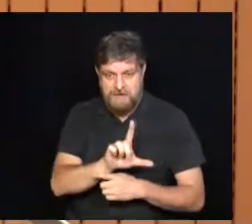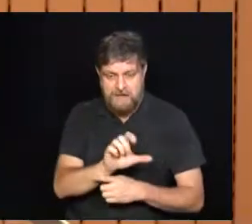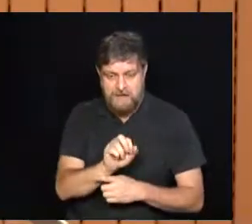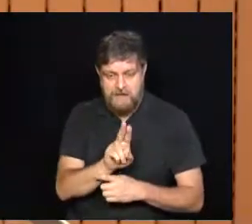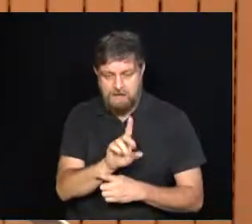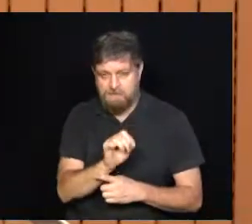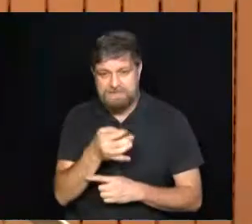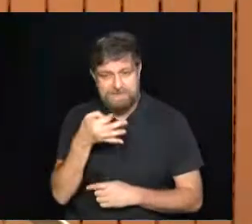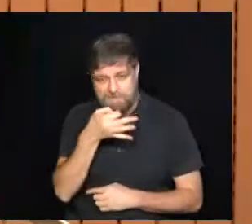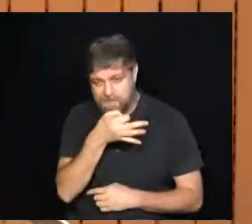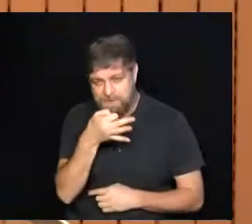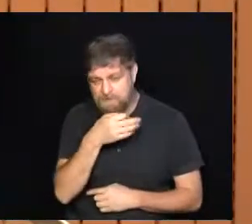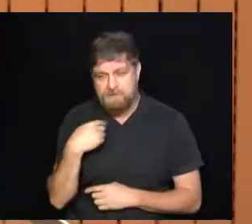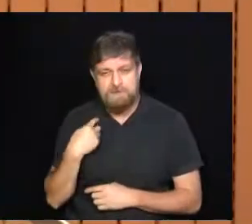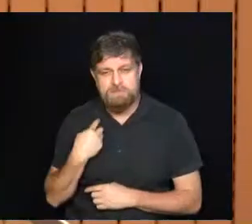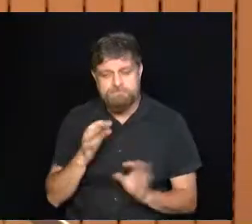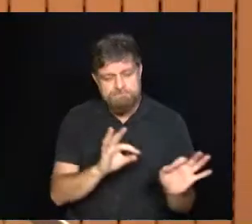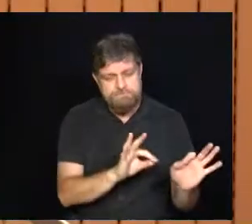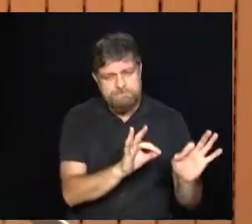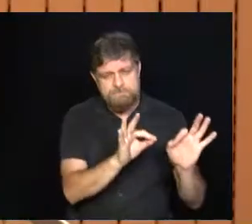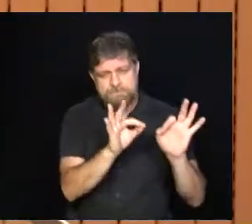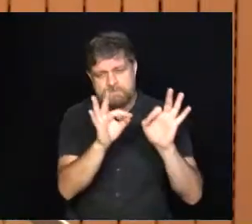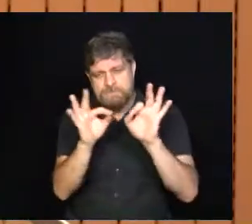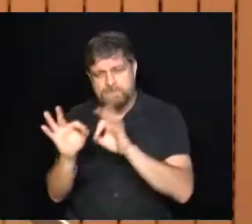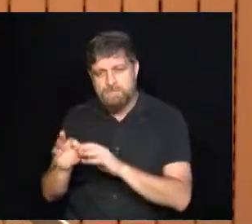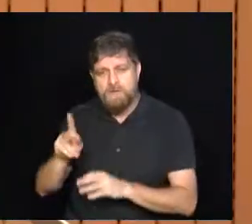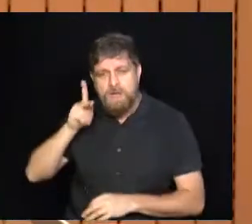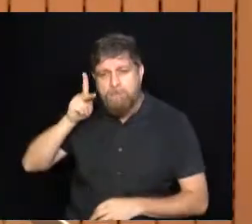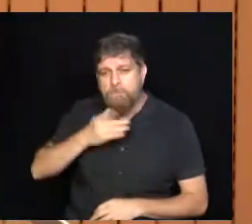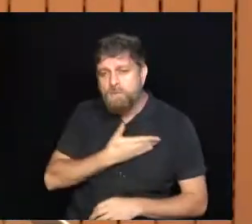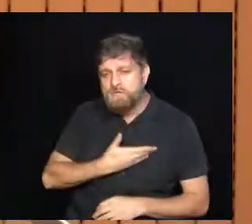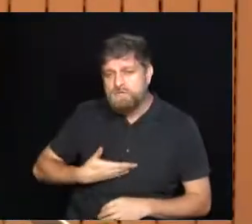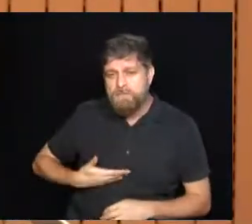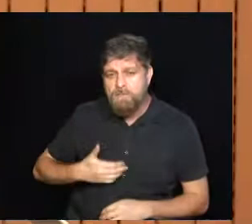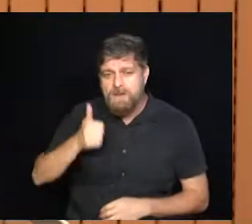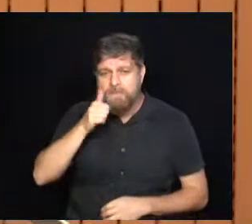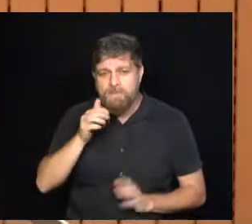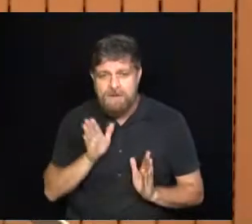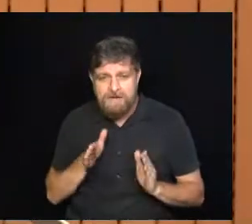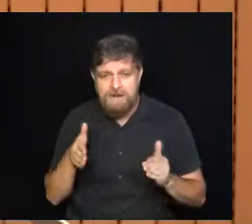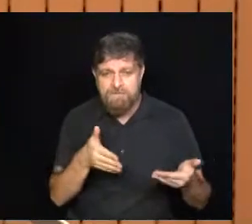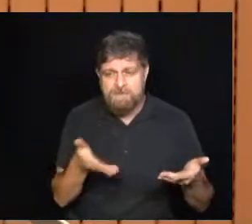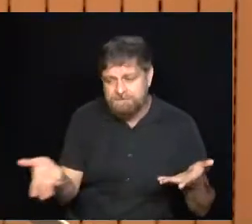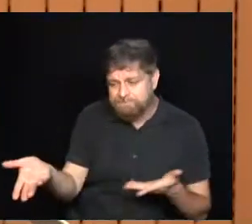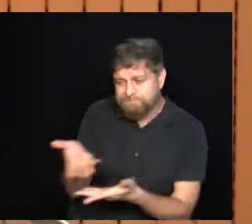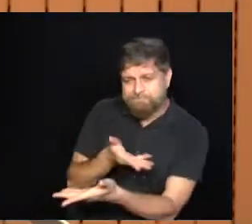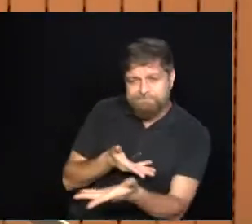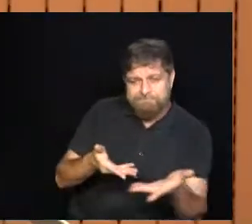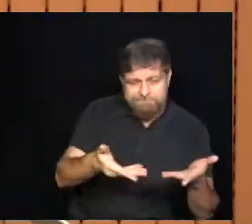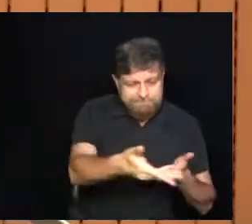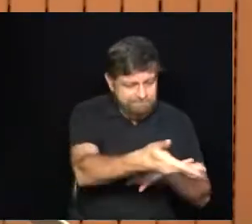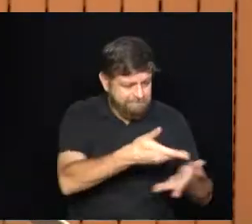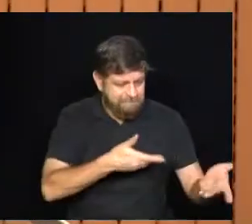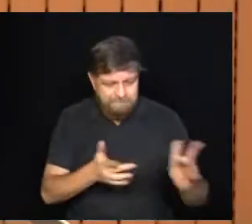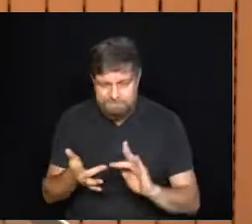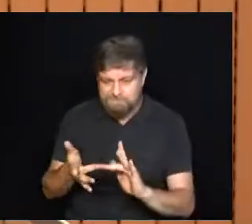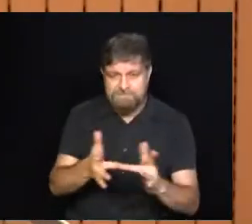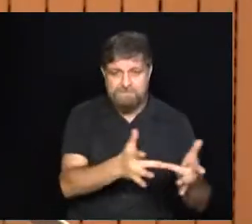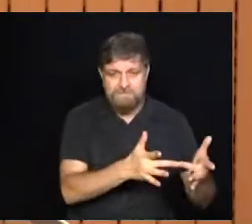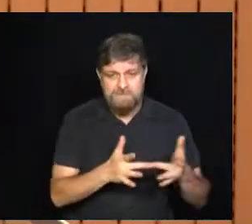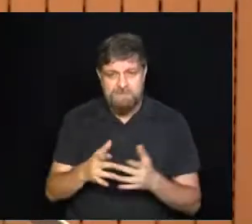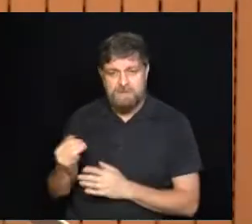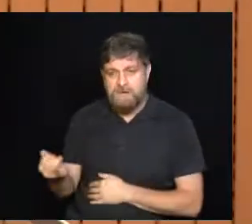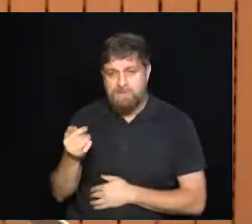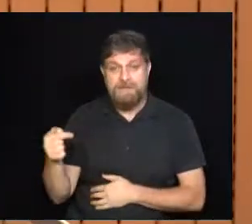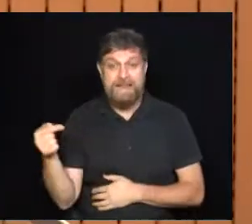e a gente vê quanto que a política pública para a mulher, ela é transversal, o quanto ela é importante. Olha lá, ela sendo tratada